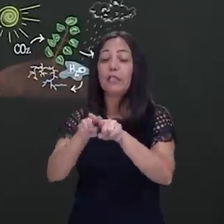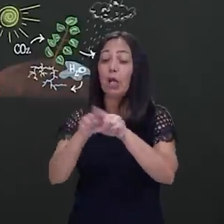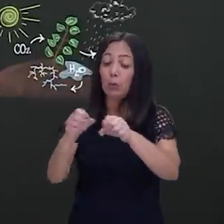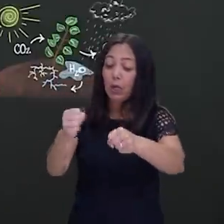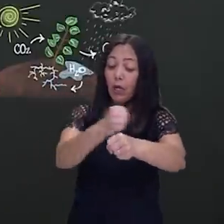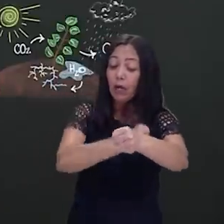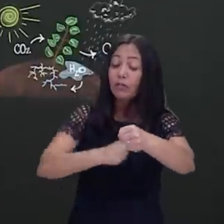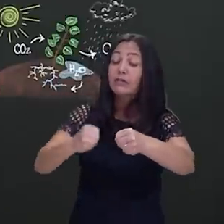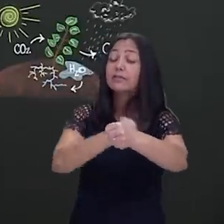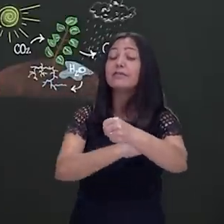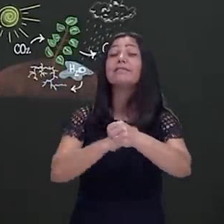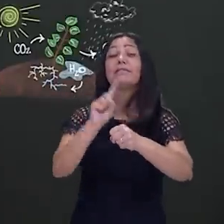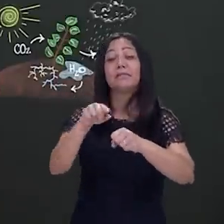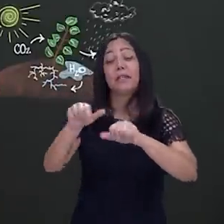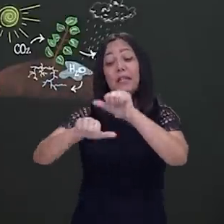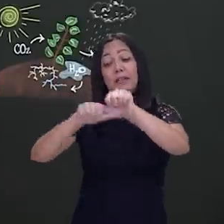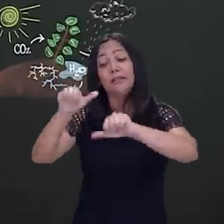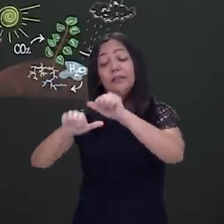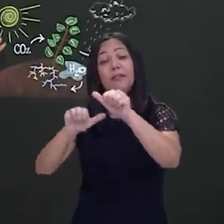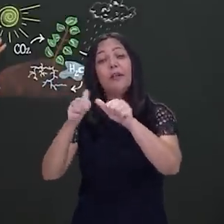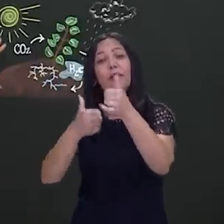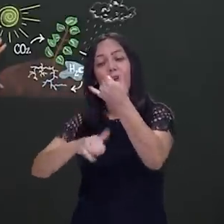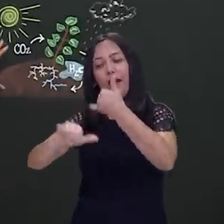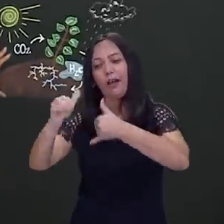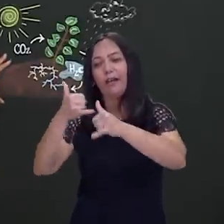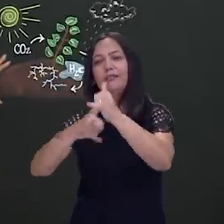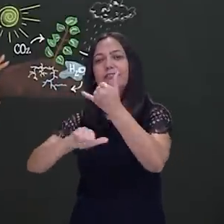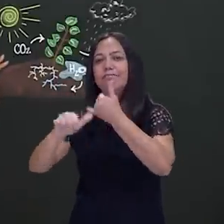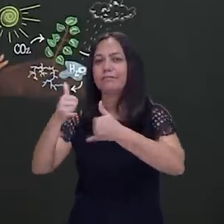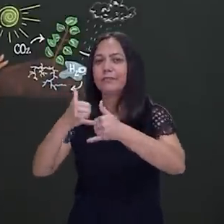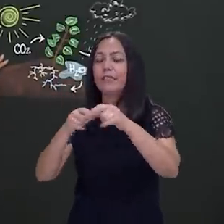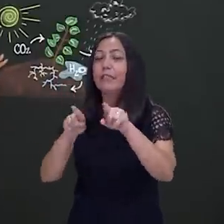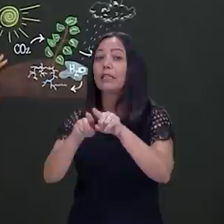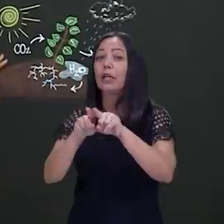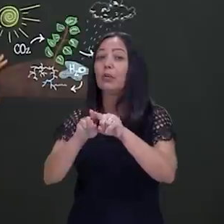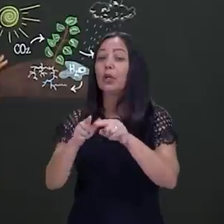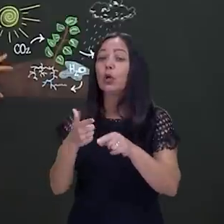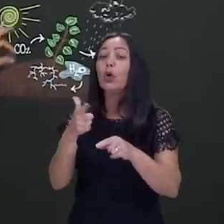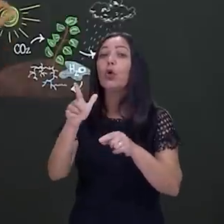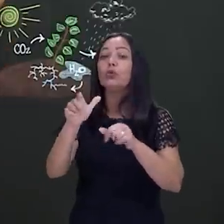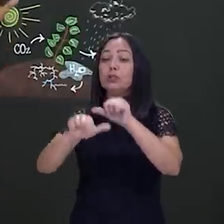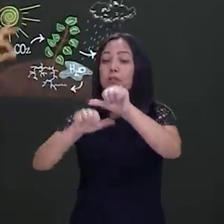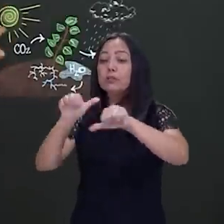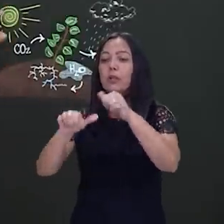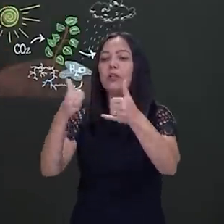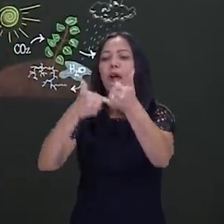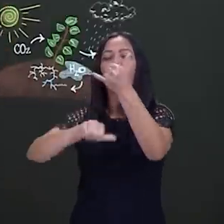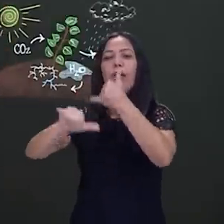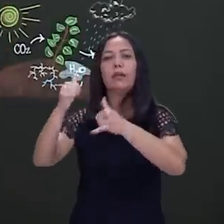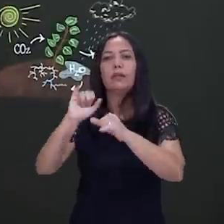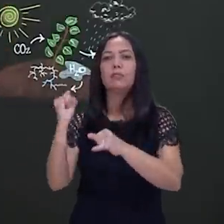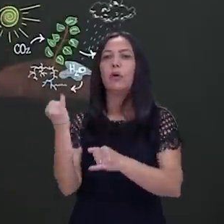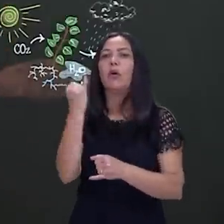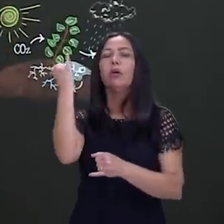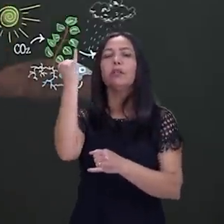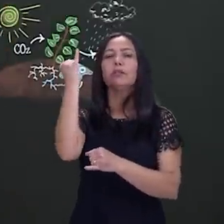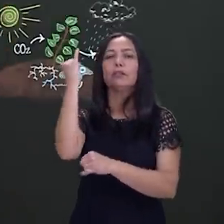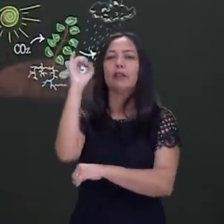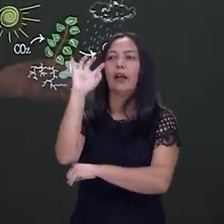é transformação química. Outra transformação química vital para a nossa sobrevivência.